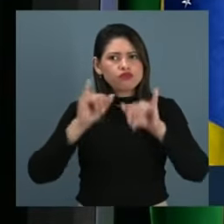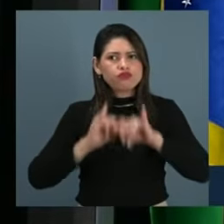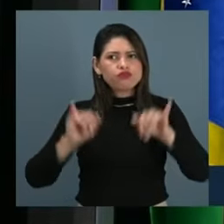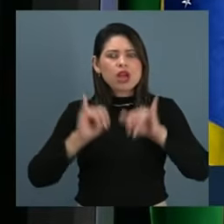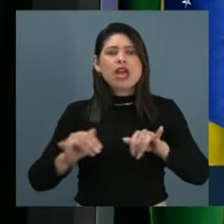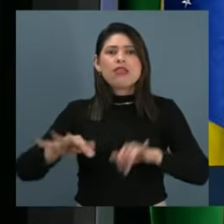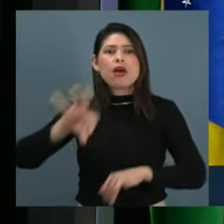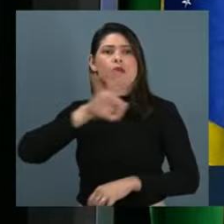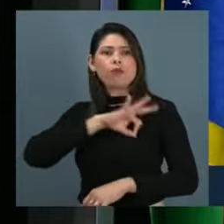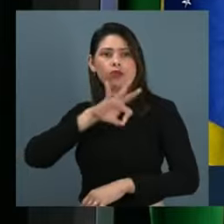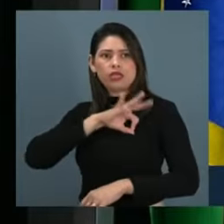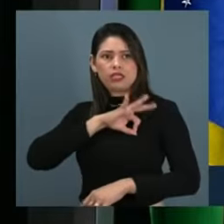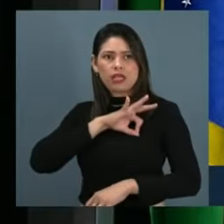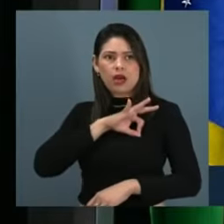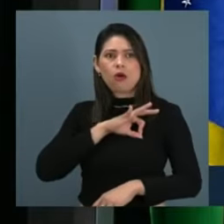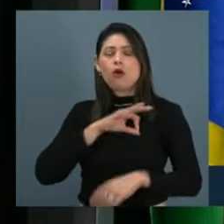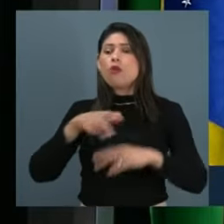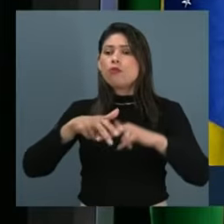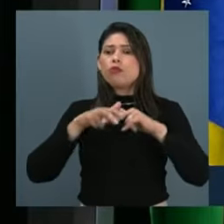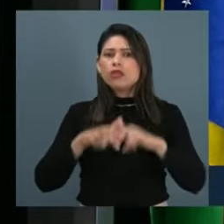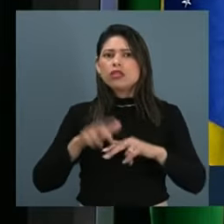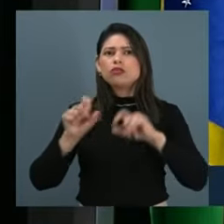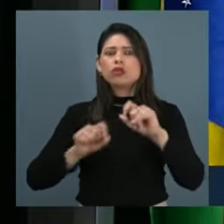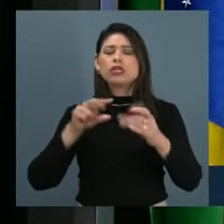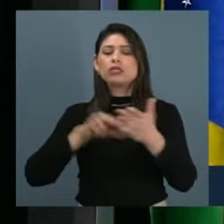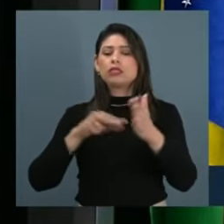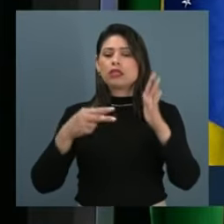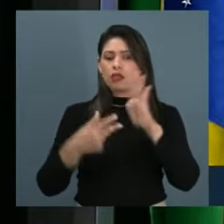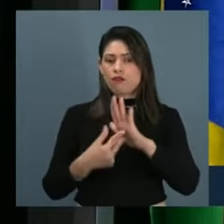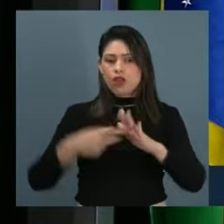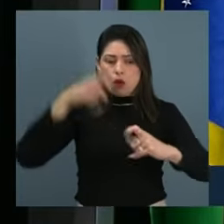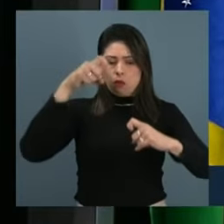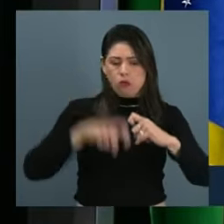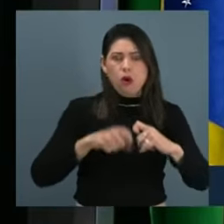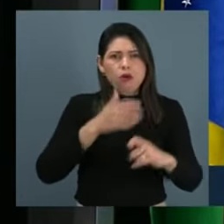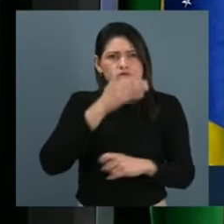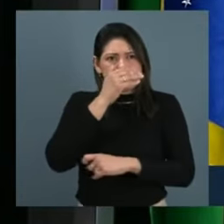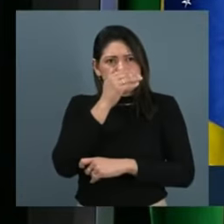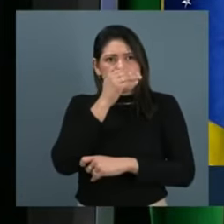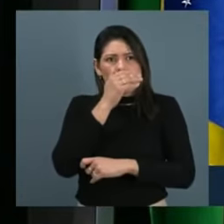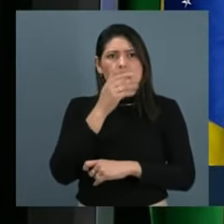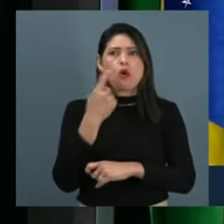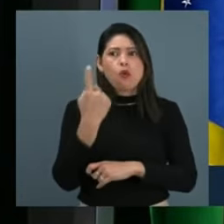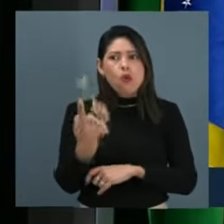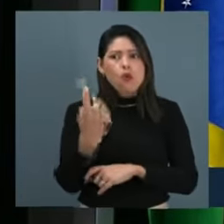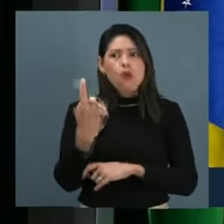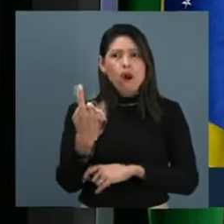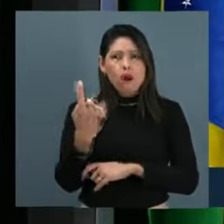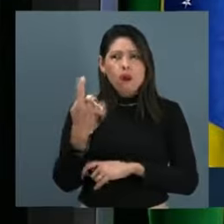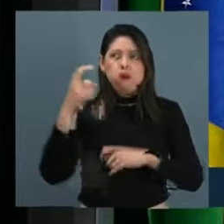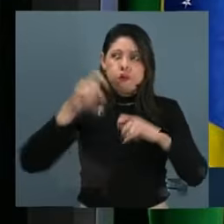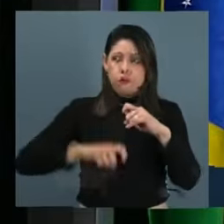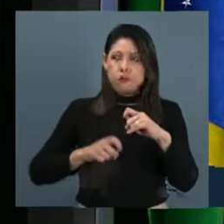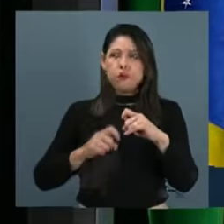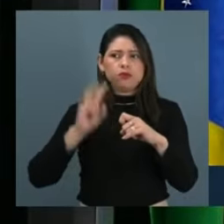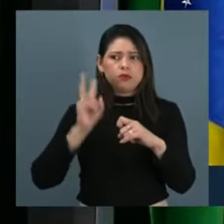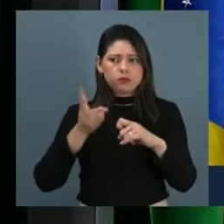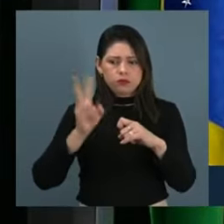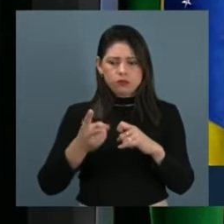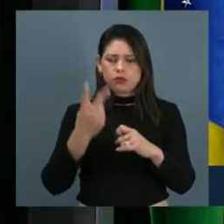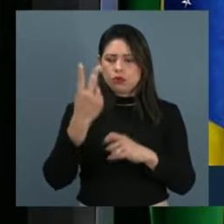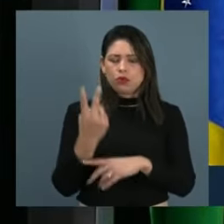Ou seja, isso significa que um estupro é feito no Brasil a cada 2 minutos.